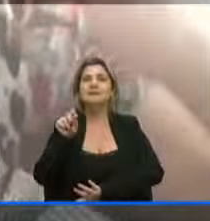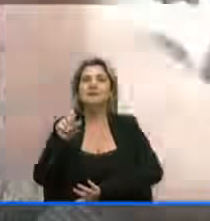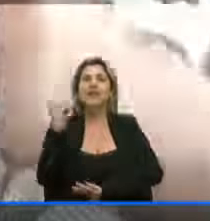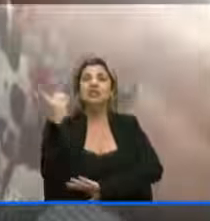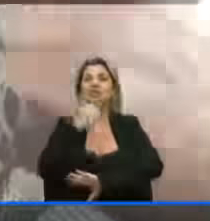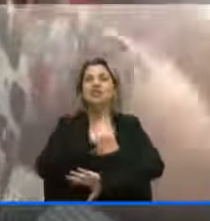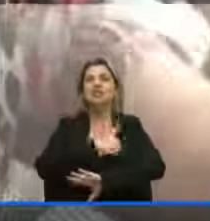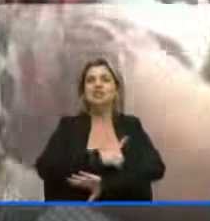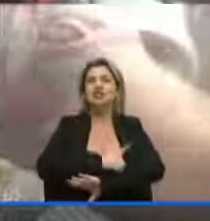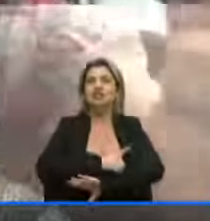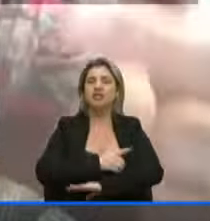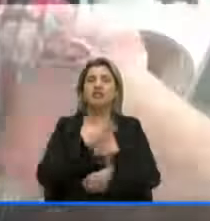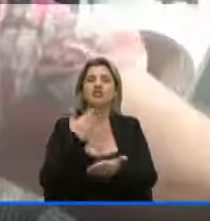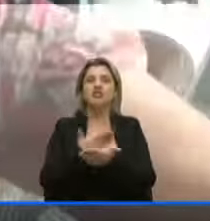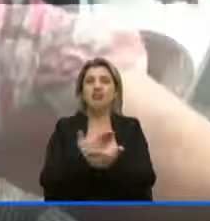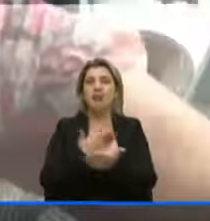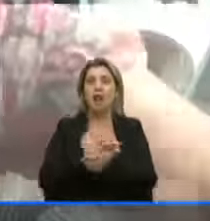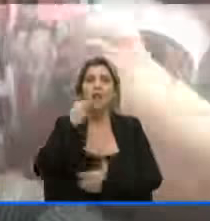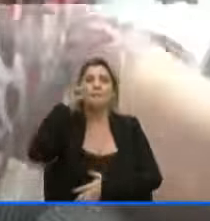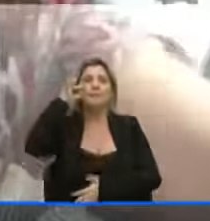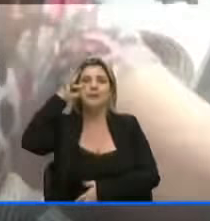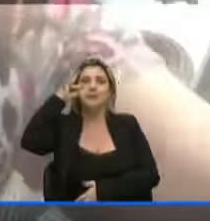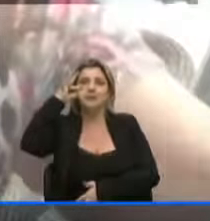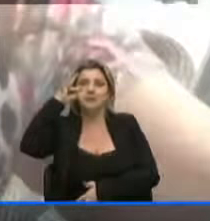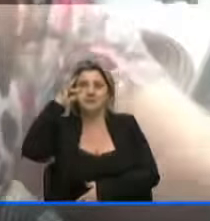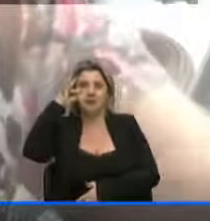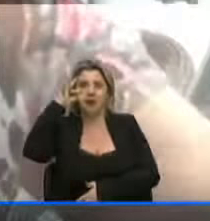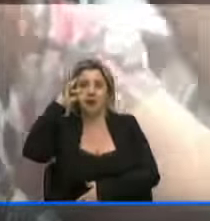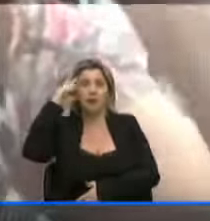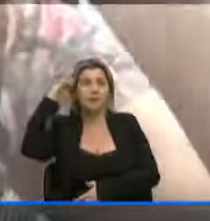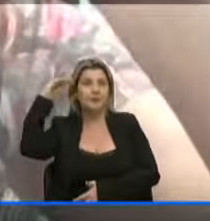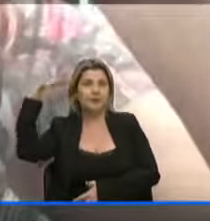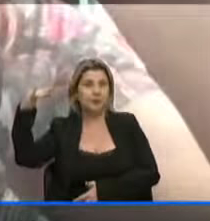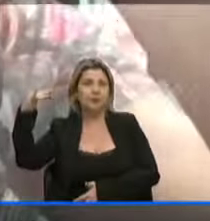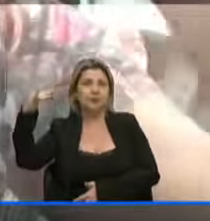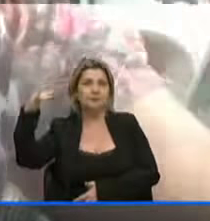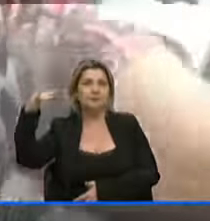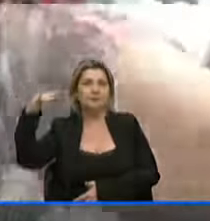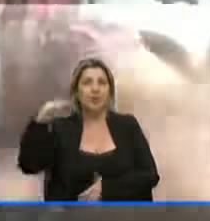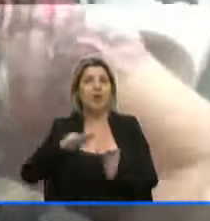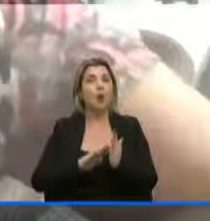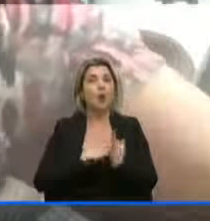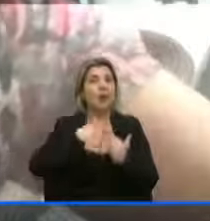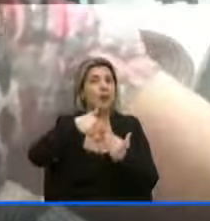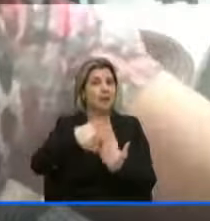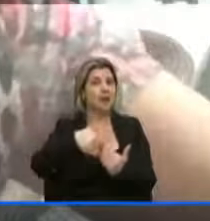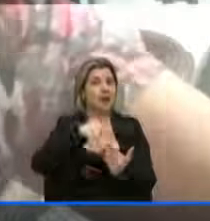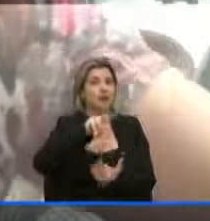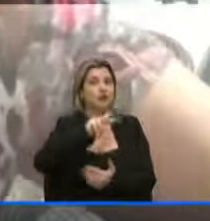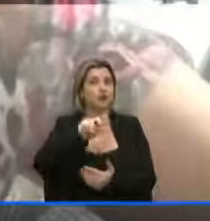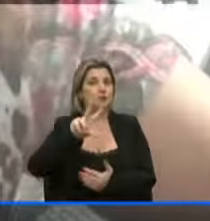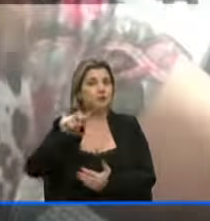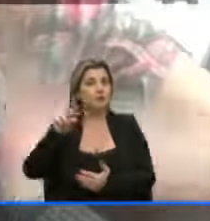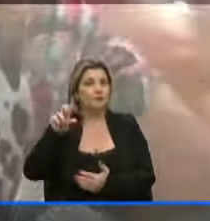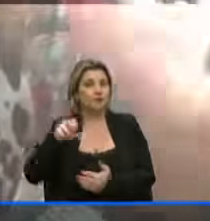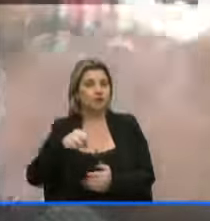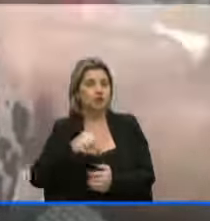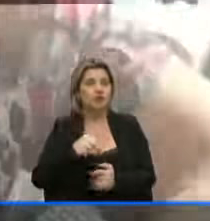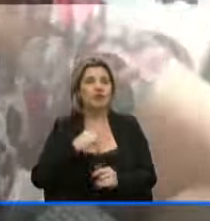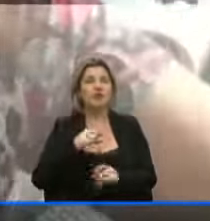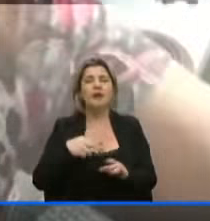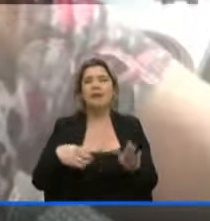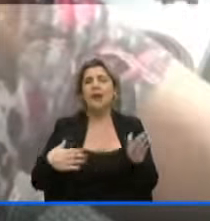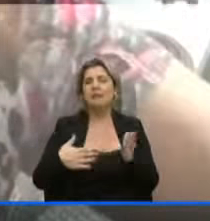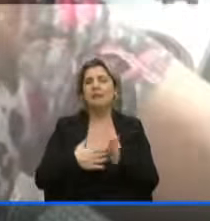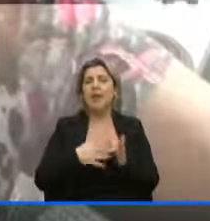letivos presenciais. Imaginem isso. Ou seja, o calendário de 2020 vai até maio do ano que